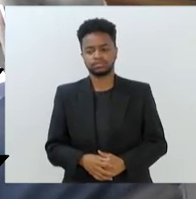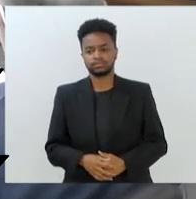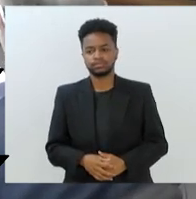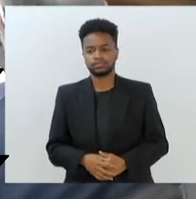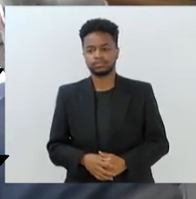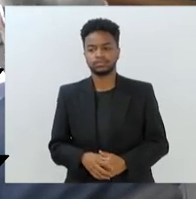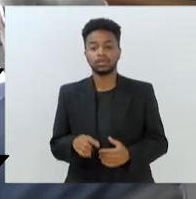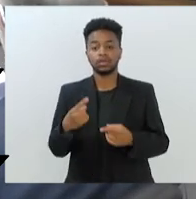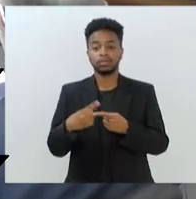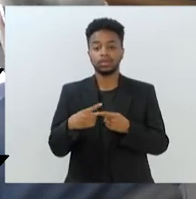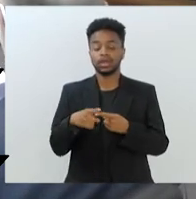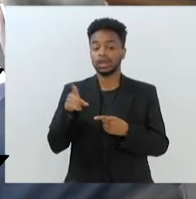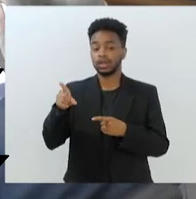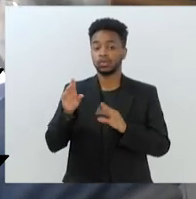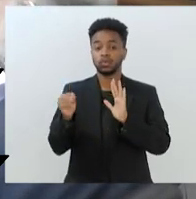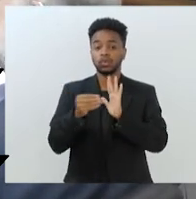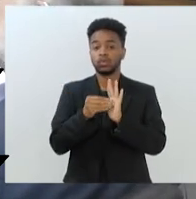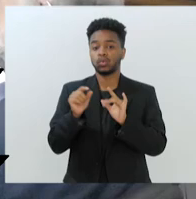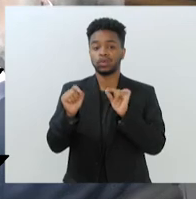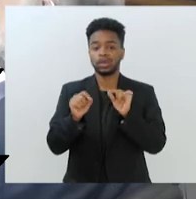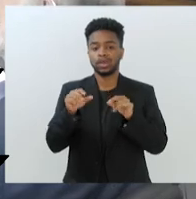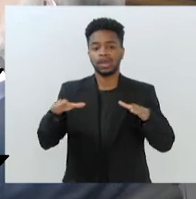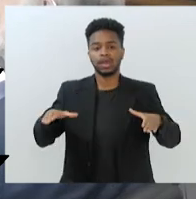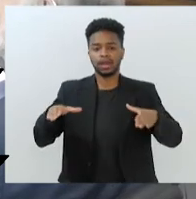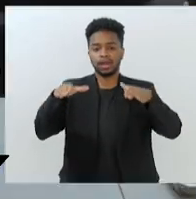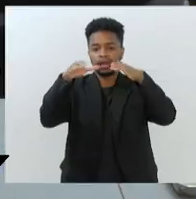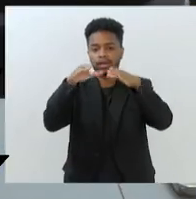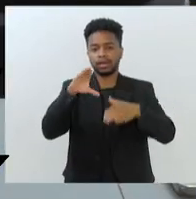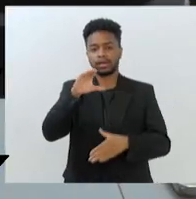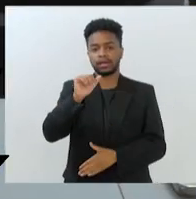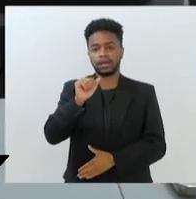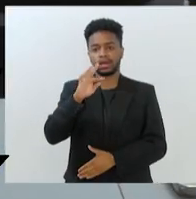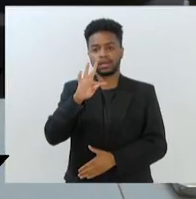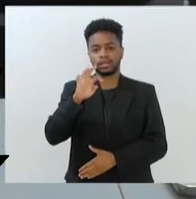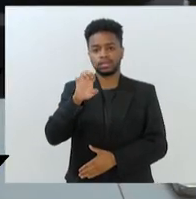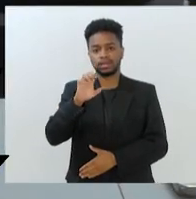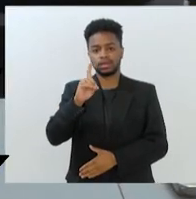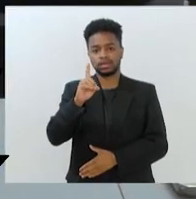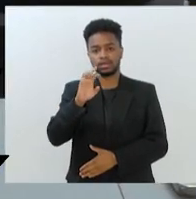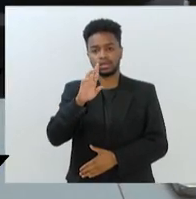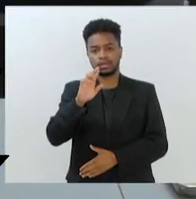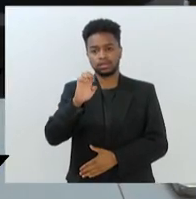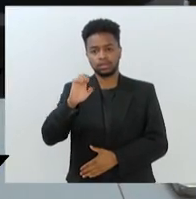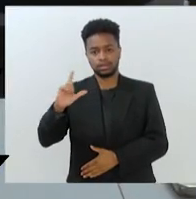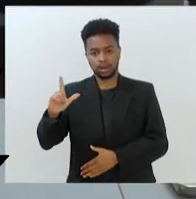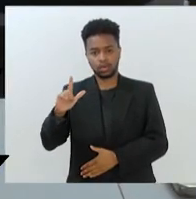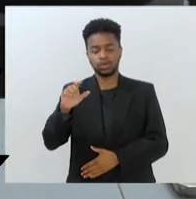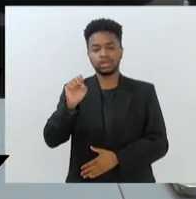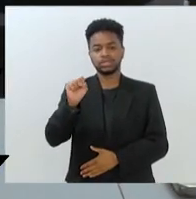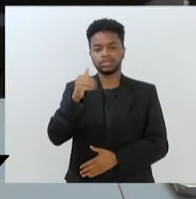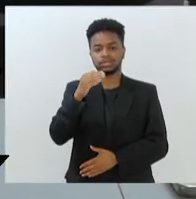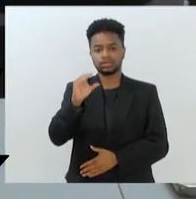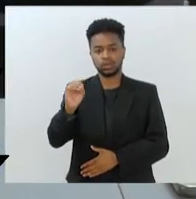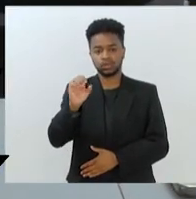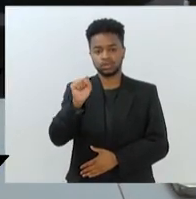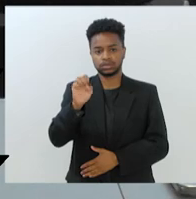ele explicitou que a Catedral Metropolitana, mas Catedral de São Sebastião.